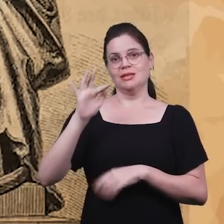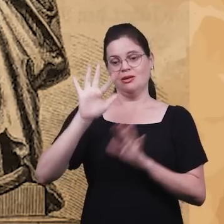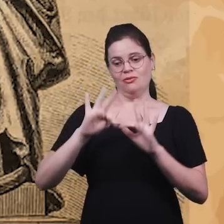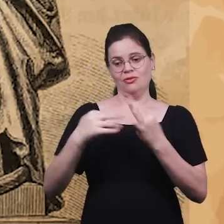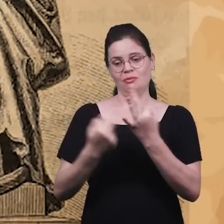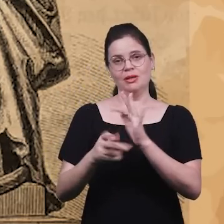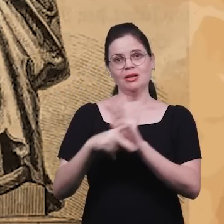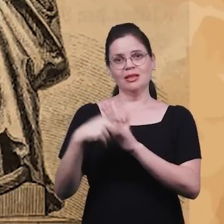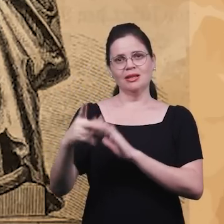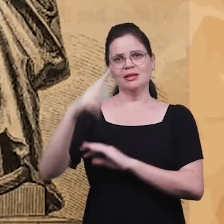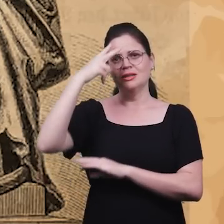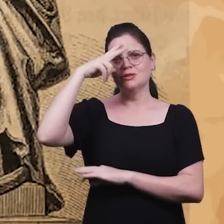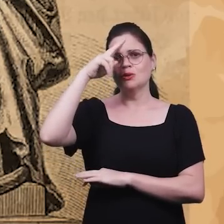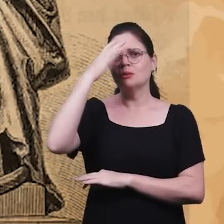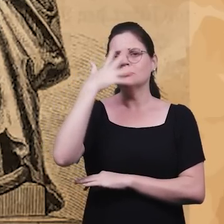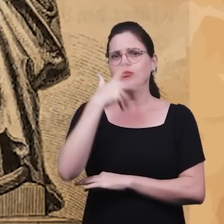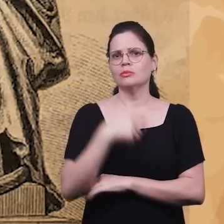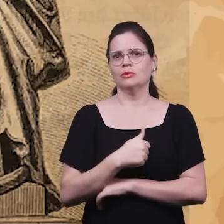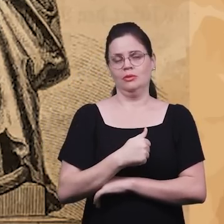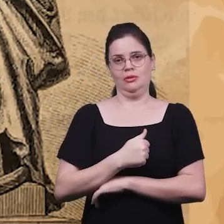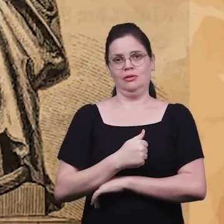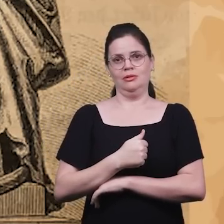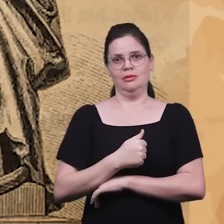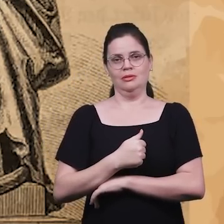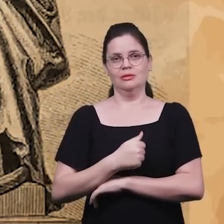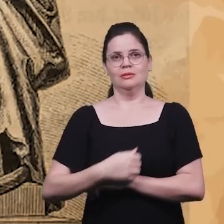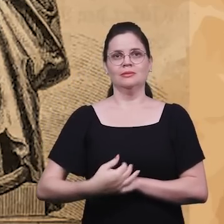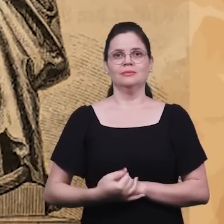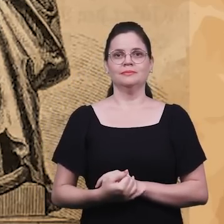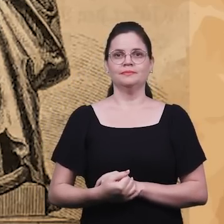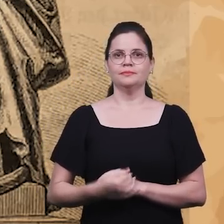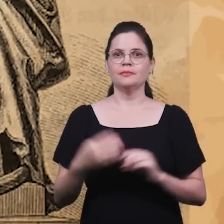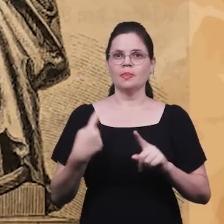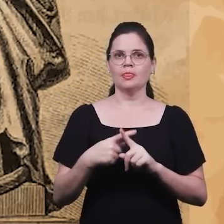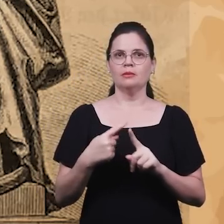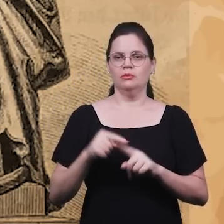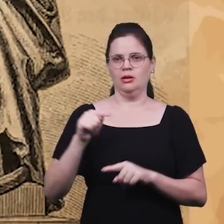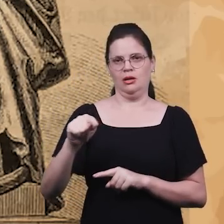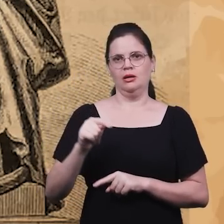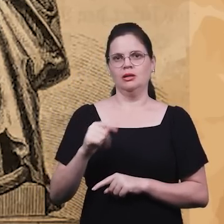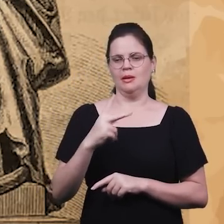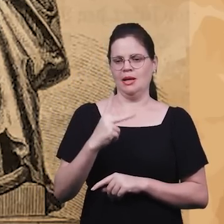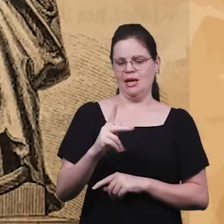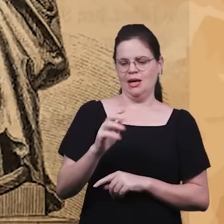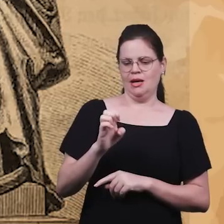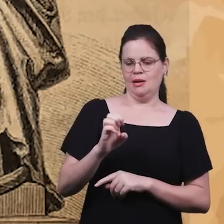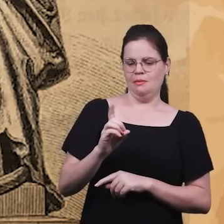história muito bonita, porque Pedro Valdo era um homem rico, ele